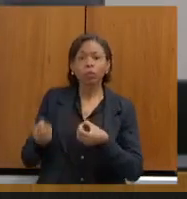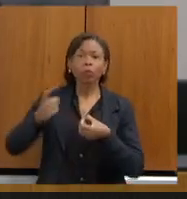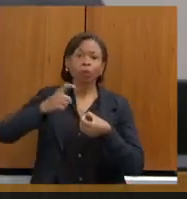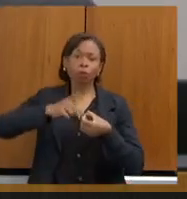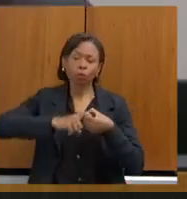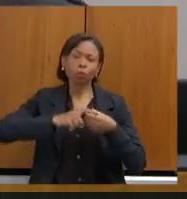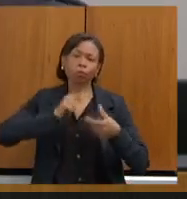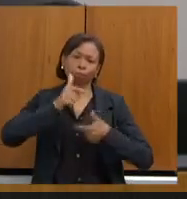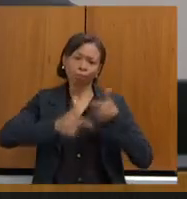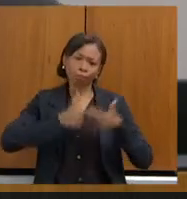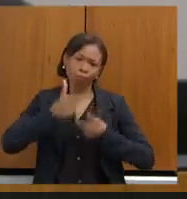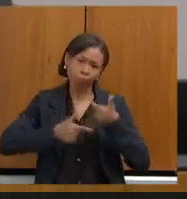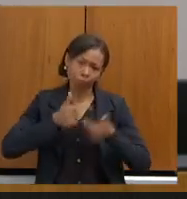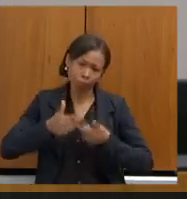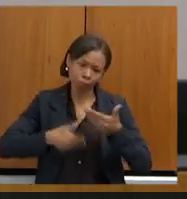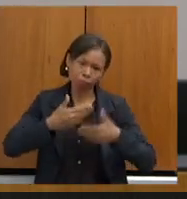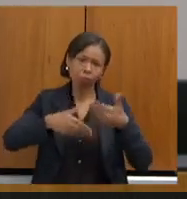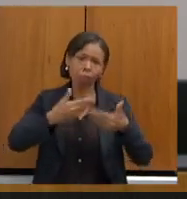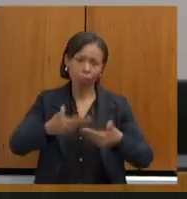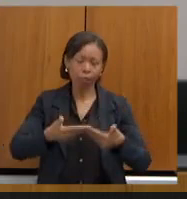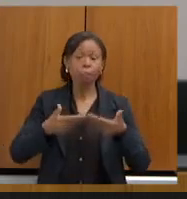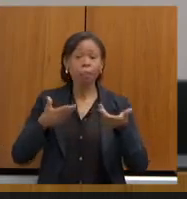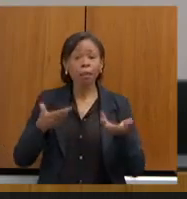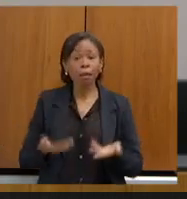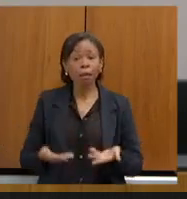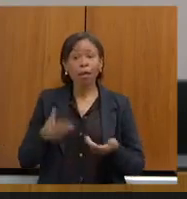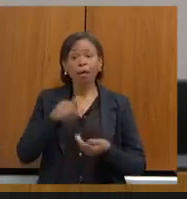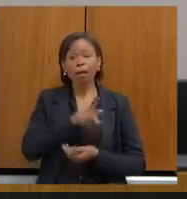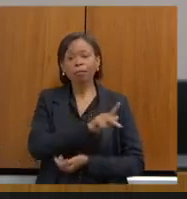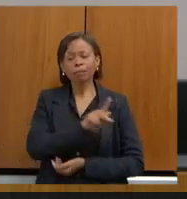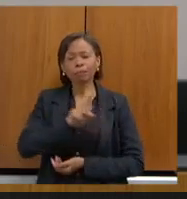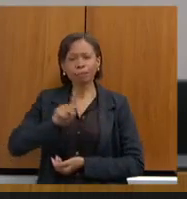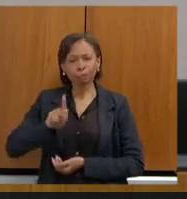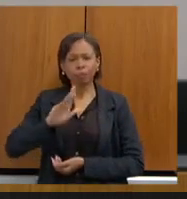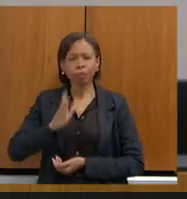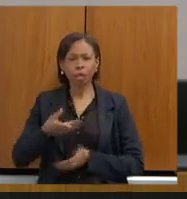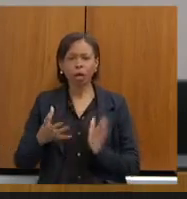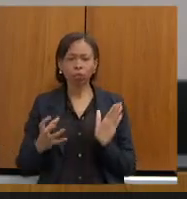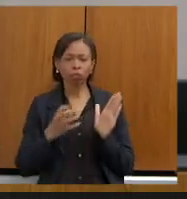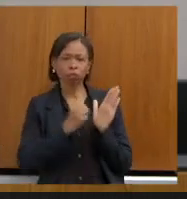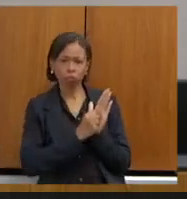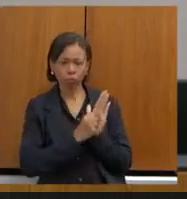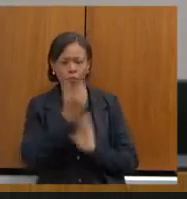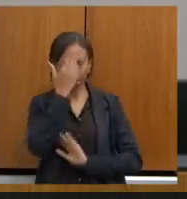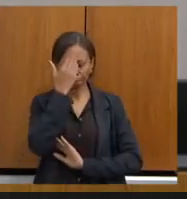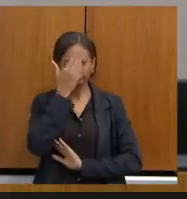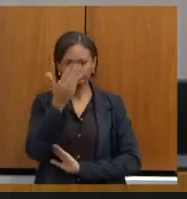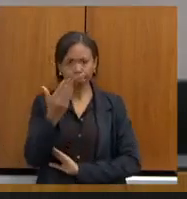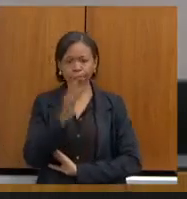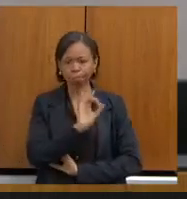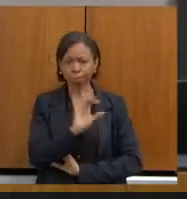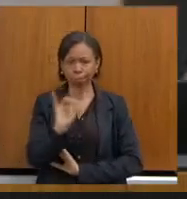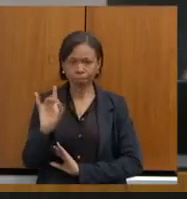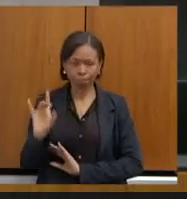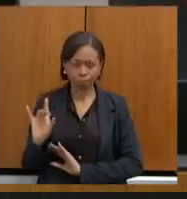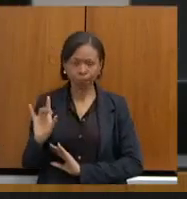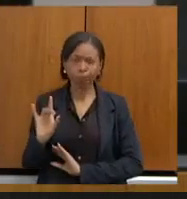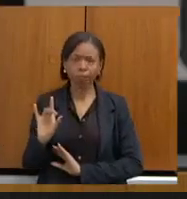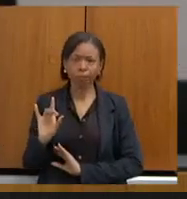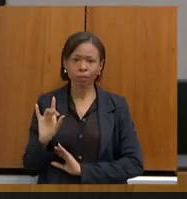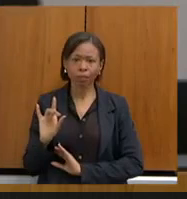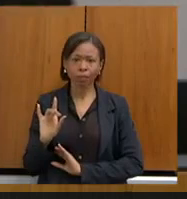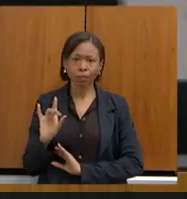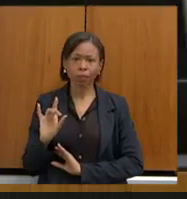atividades rotineiras a presidência feito o registro aqui o agradecimento dos